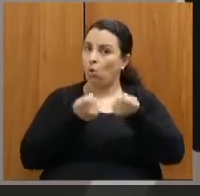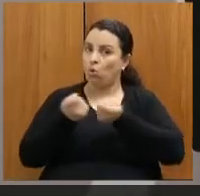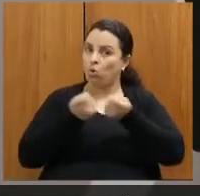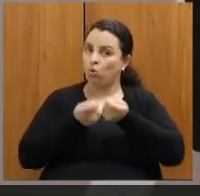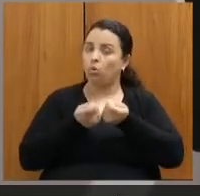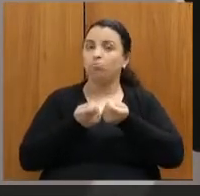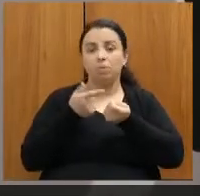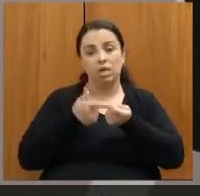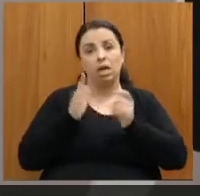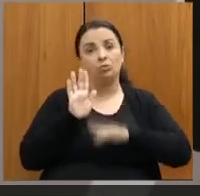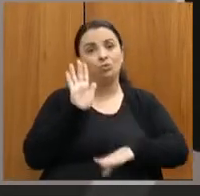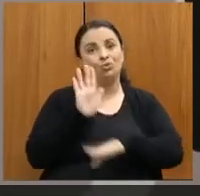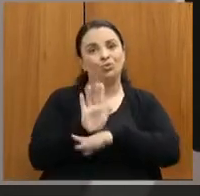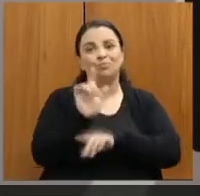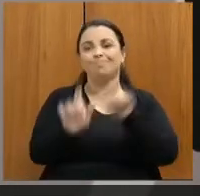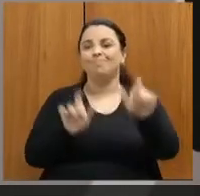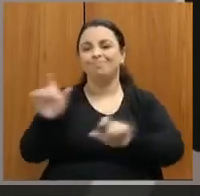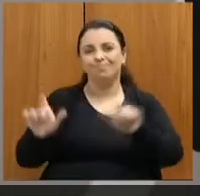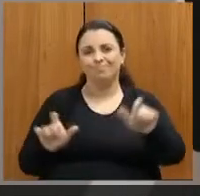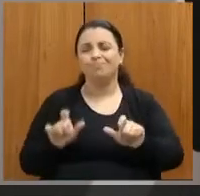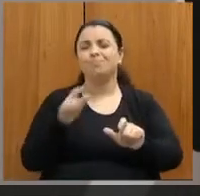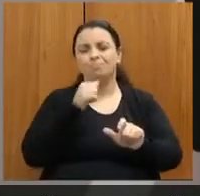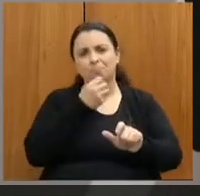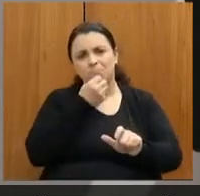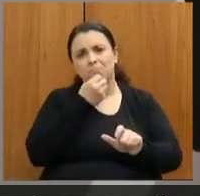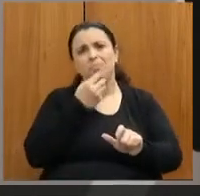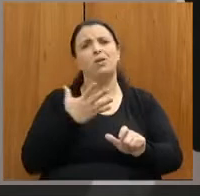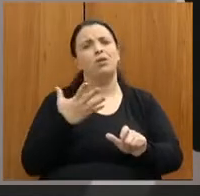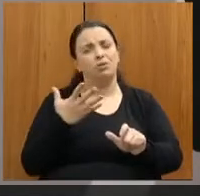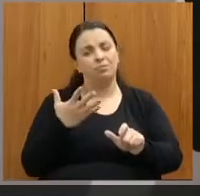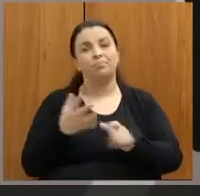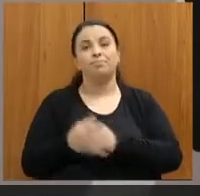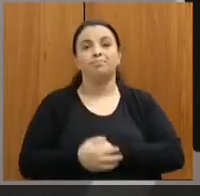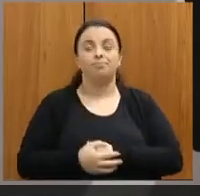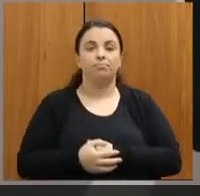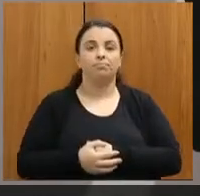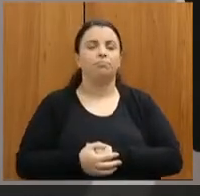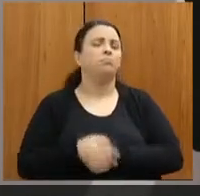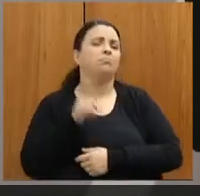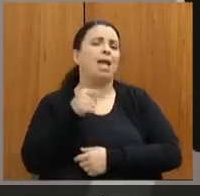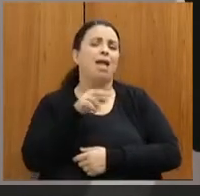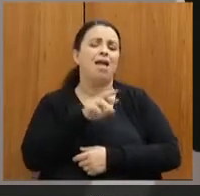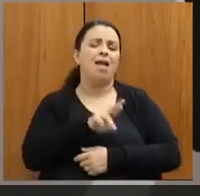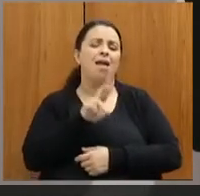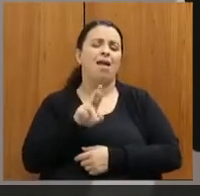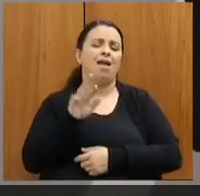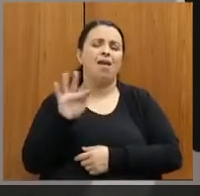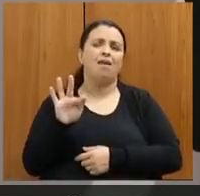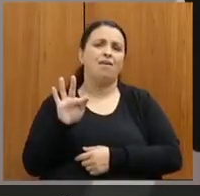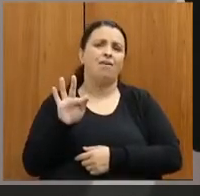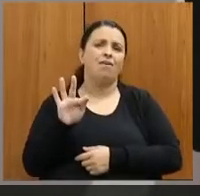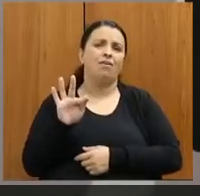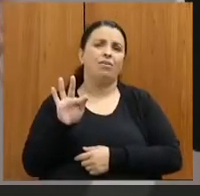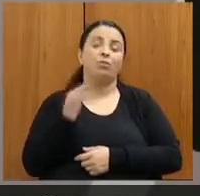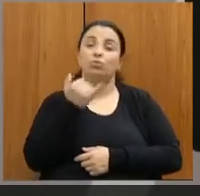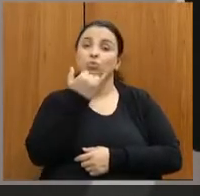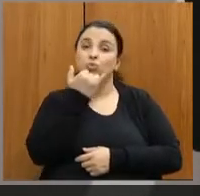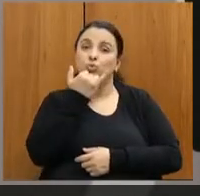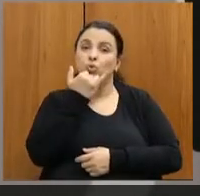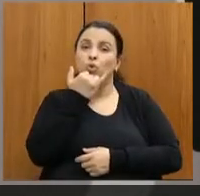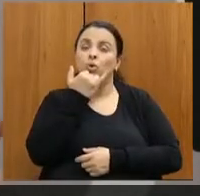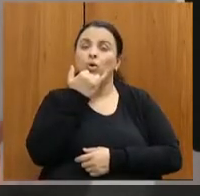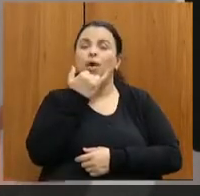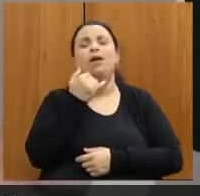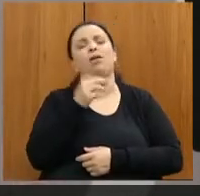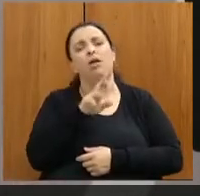regime especial em Minas Gerais está política que já de muitos anos né e que